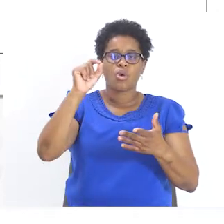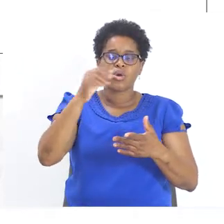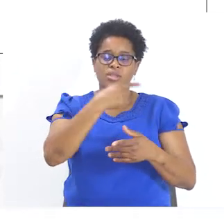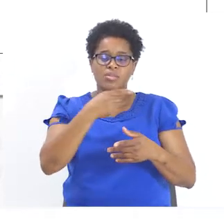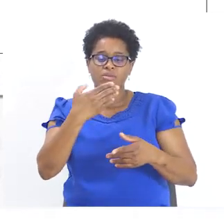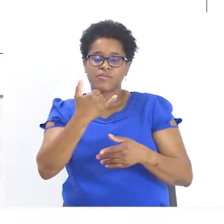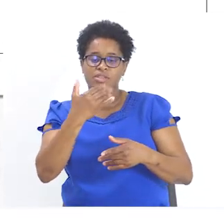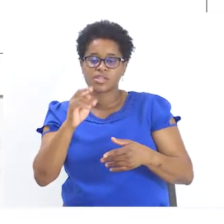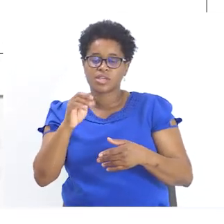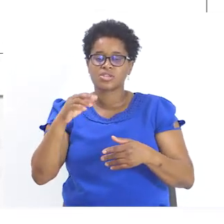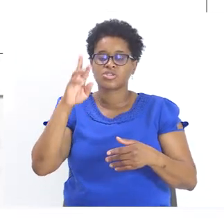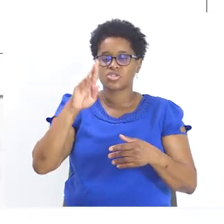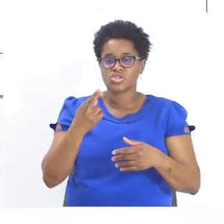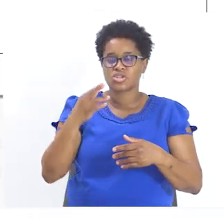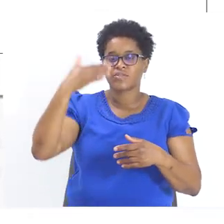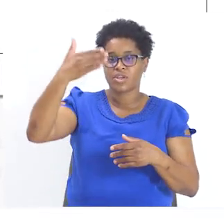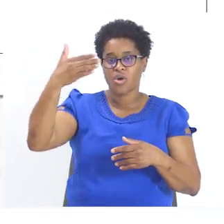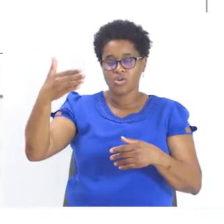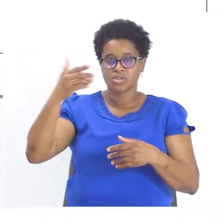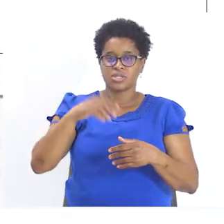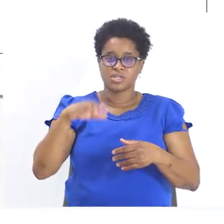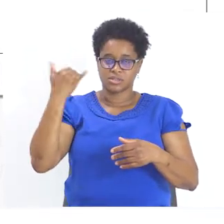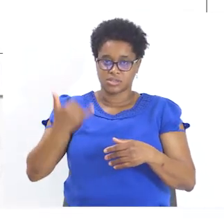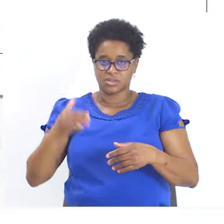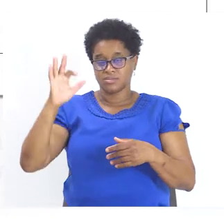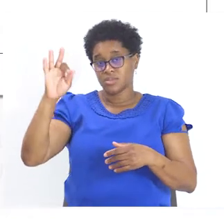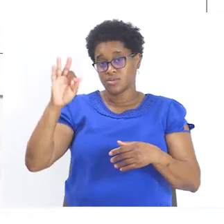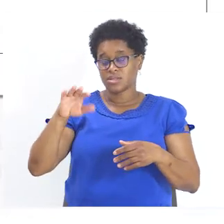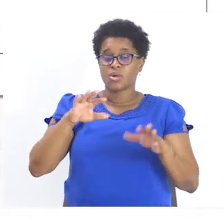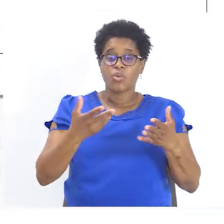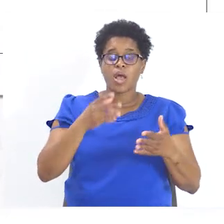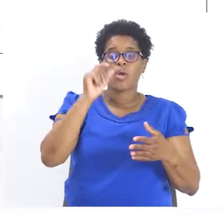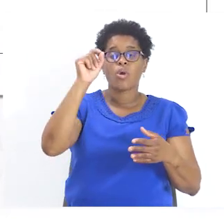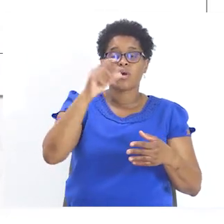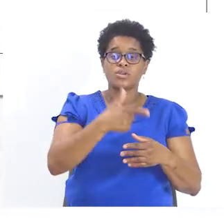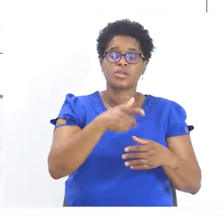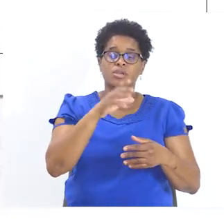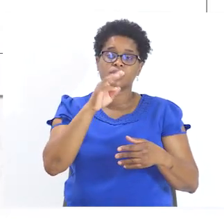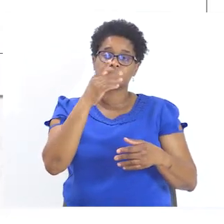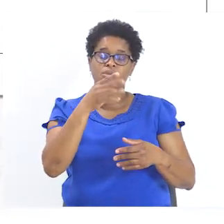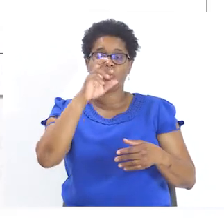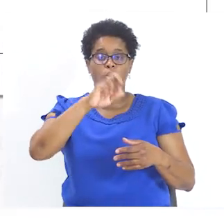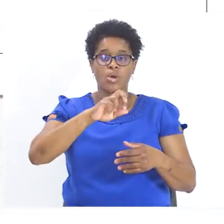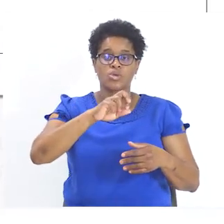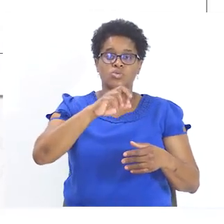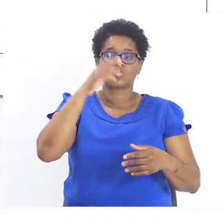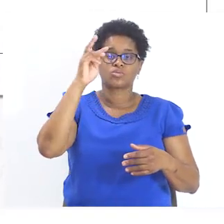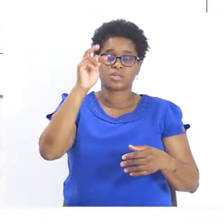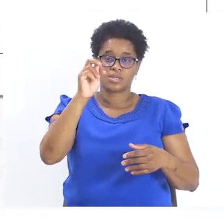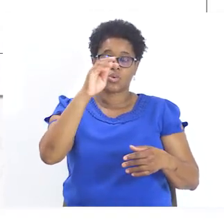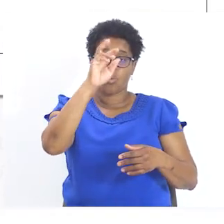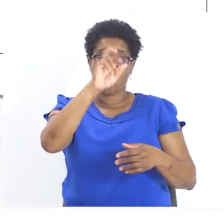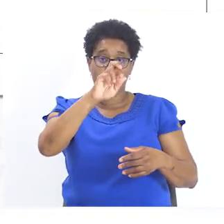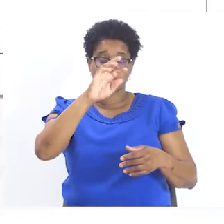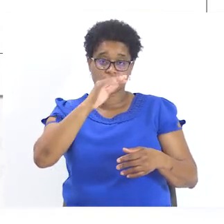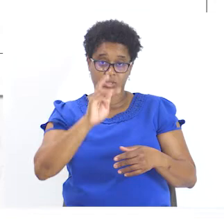23, x elevado a 11, y a quarta? Qual é o grau do monômio 8 sobre 3?